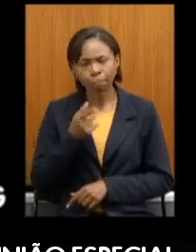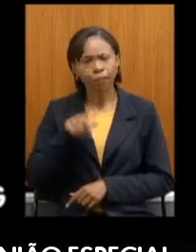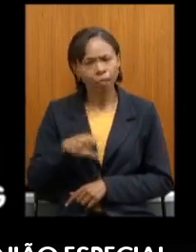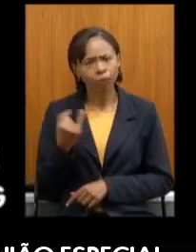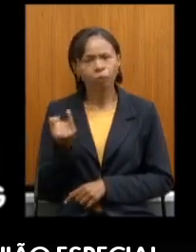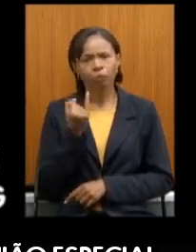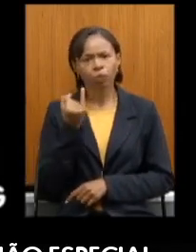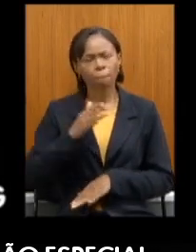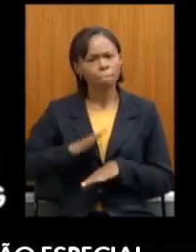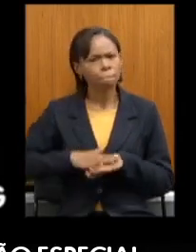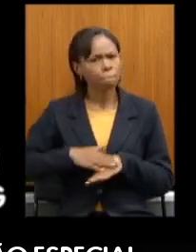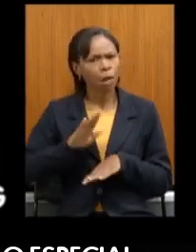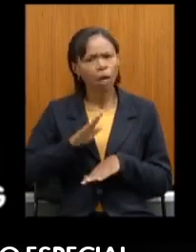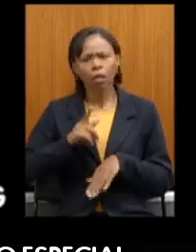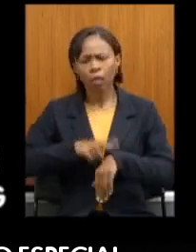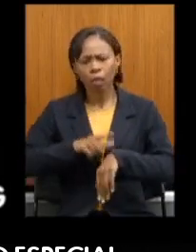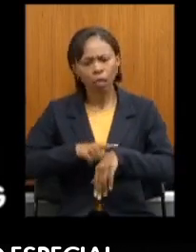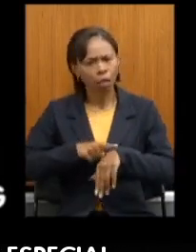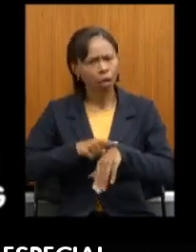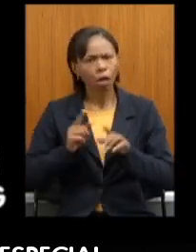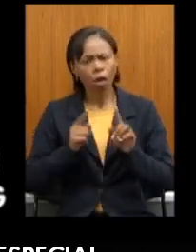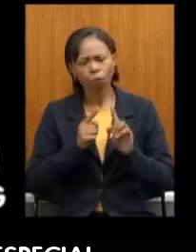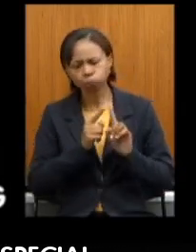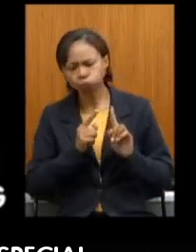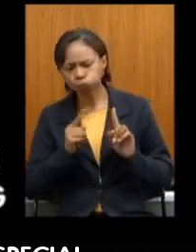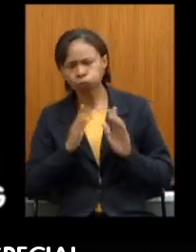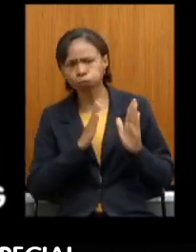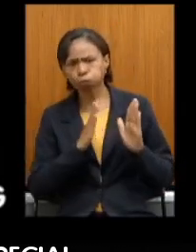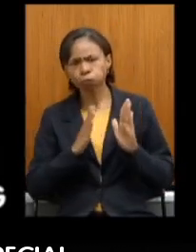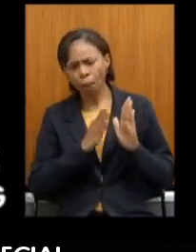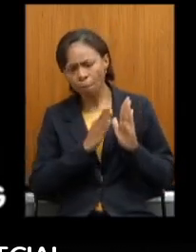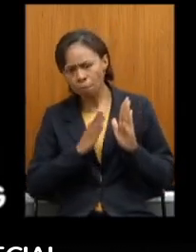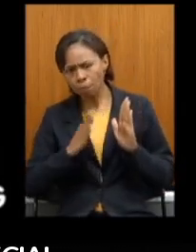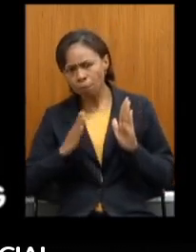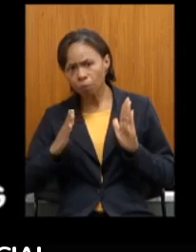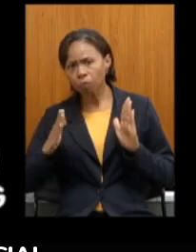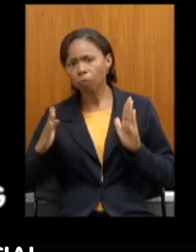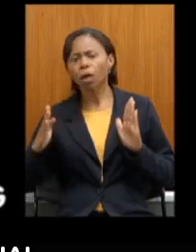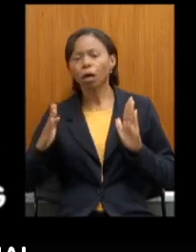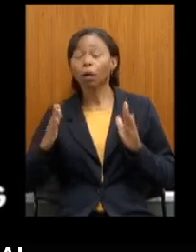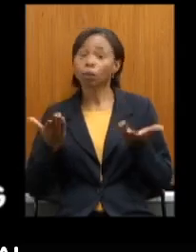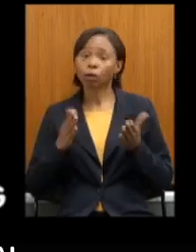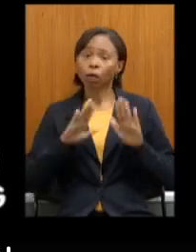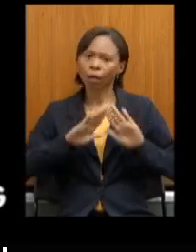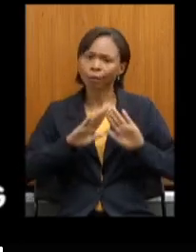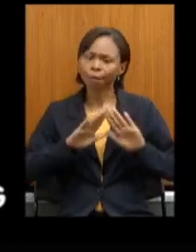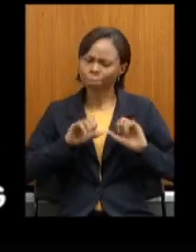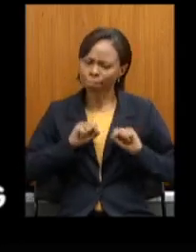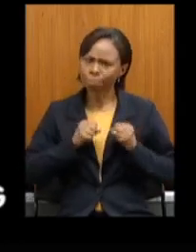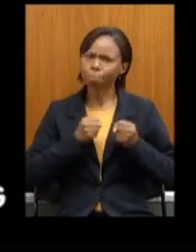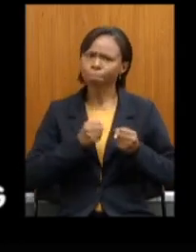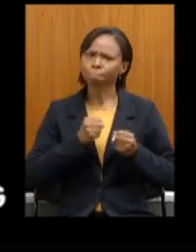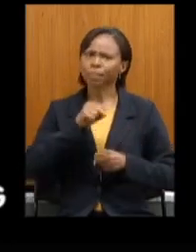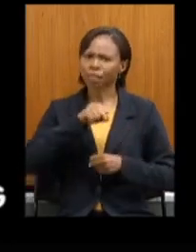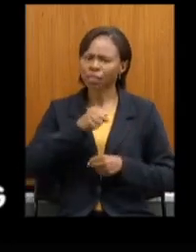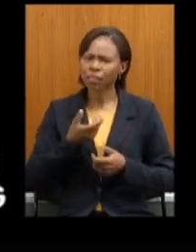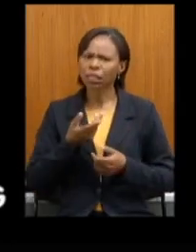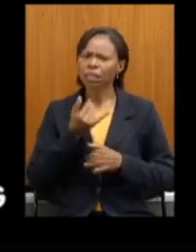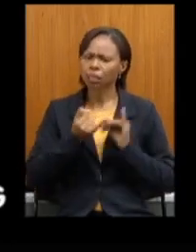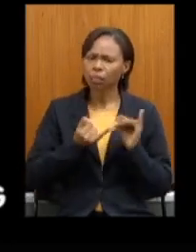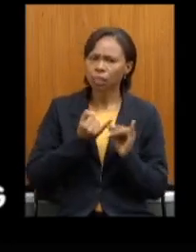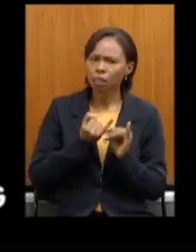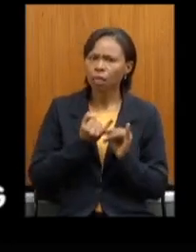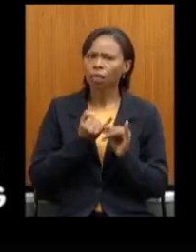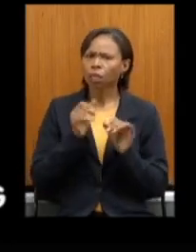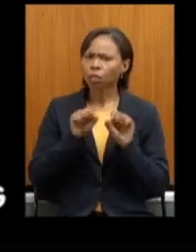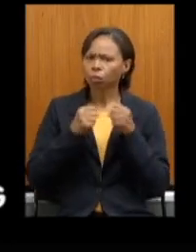termos mais prazo para a discussão. Claro que o esforço que a Casa faz hoje com os webinários, ele tem